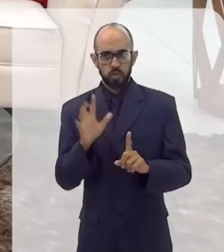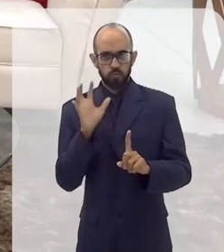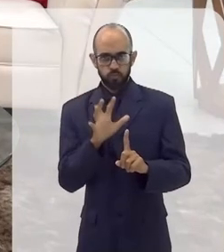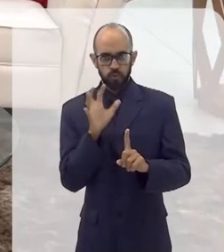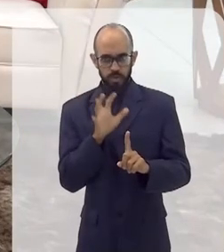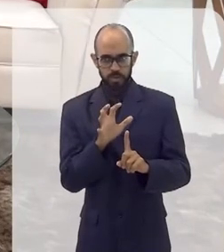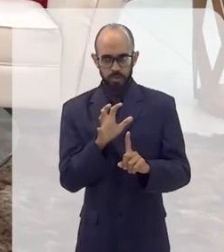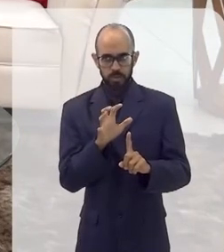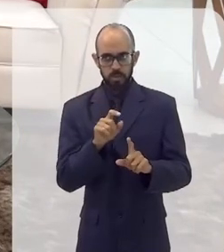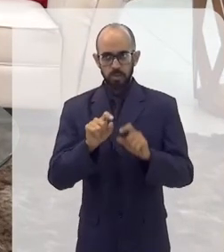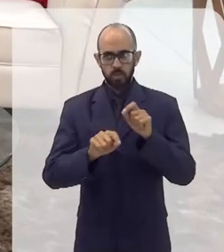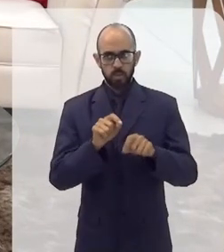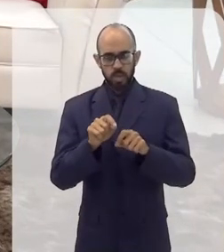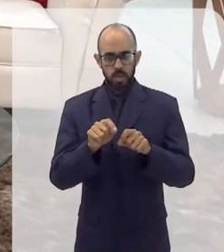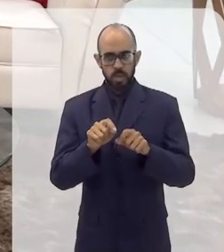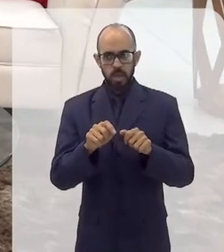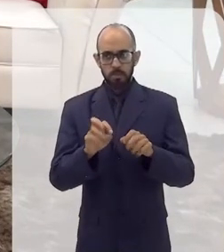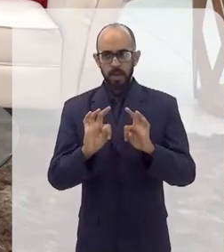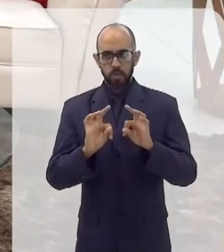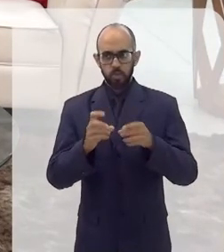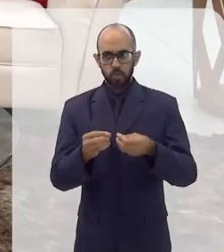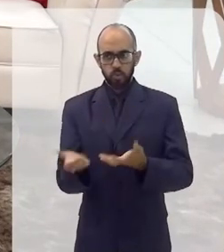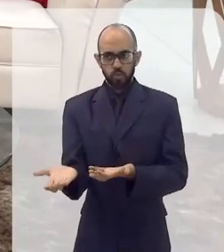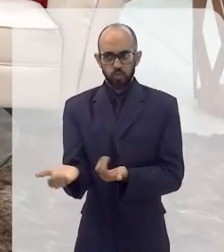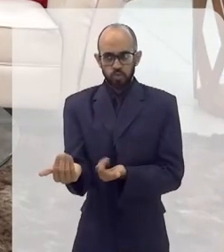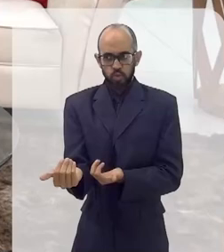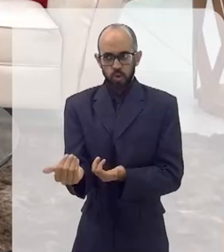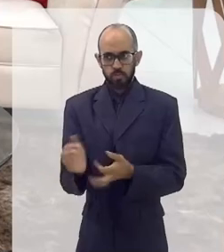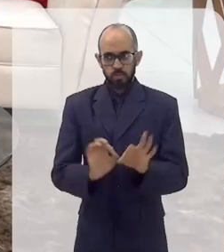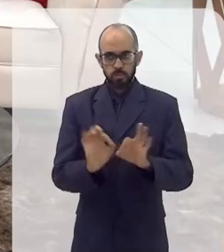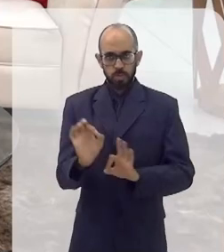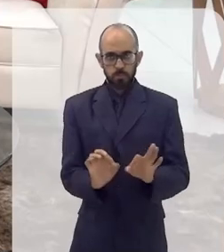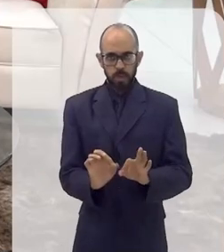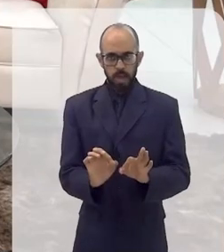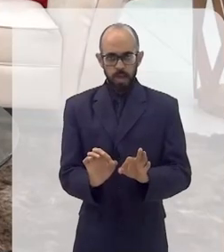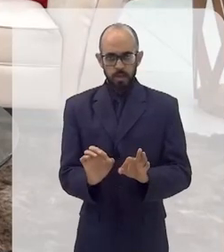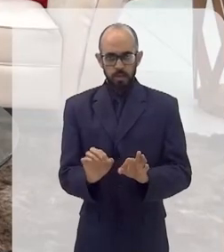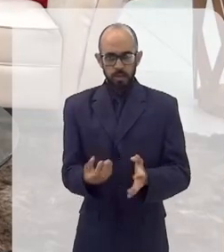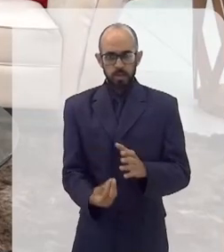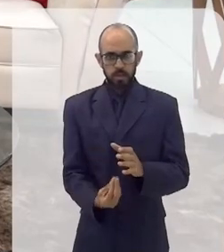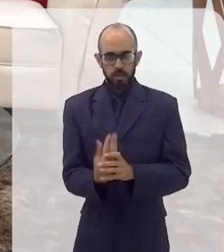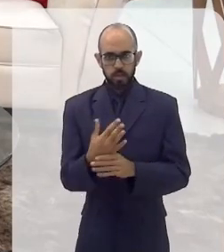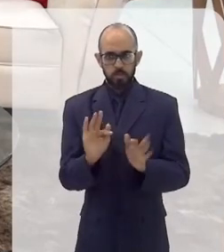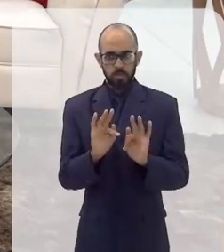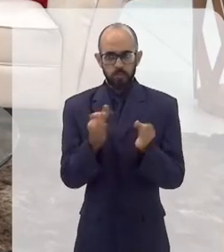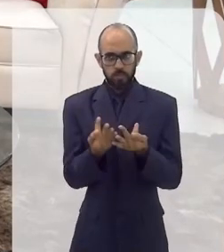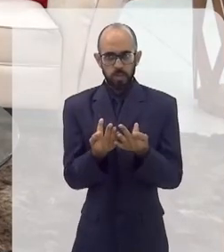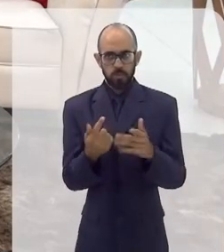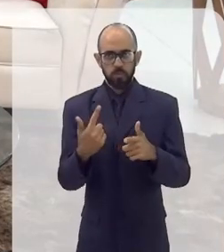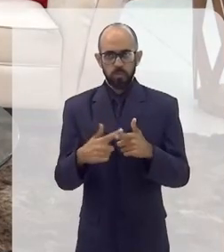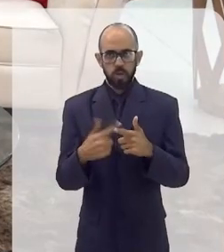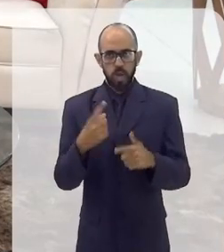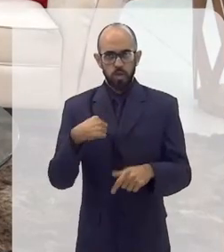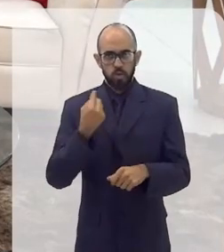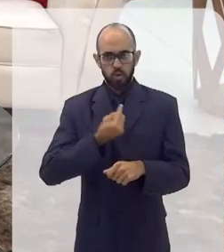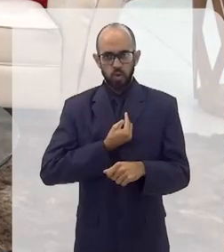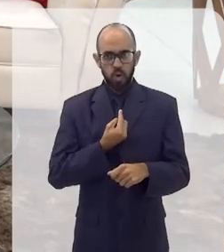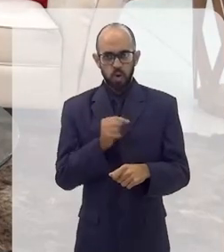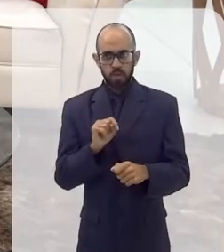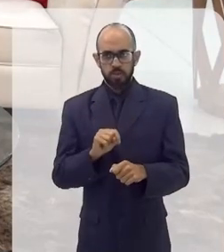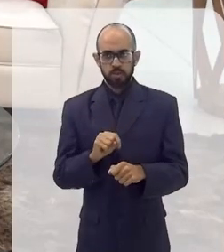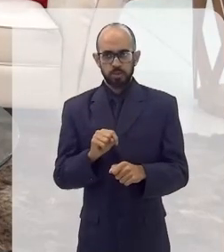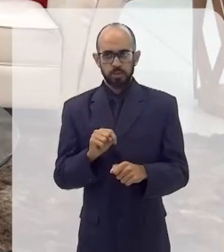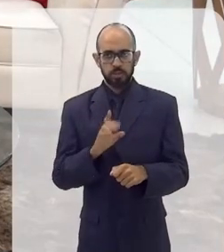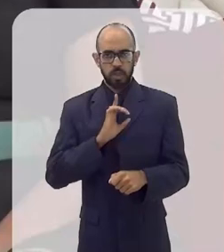nosso incentivo e motivação é para que todos os jovens se preparem para o casamento e formem uma família, porque nós,